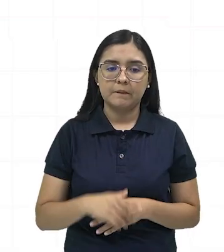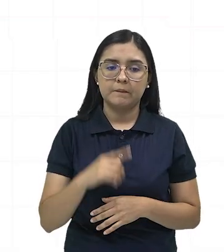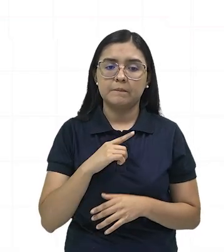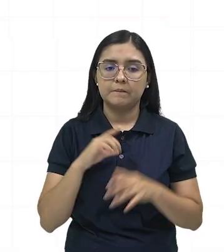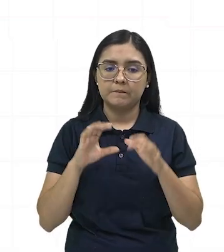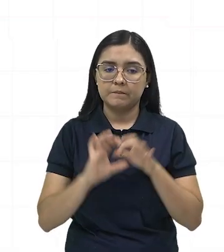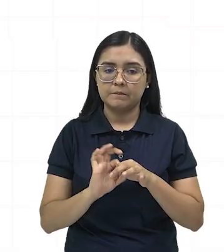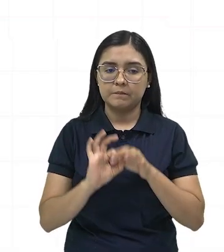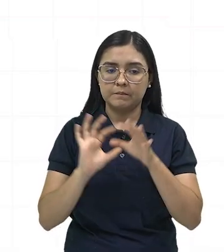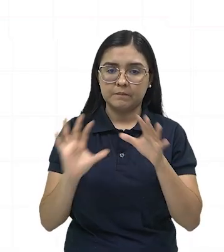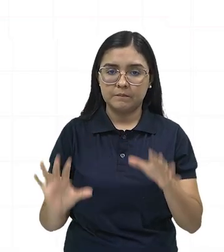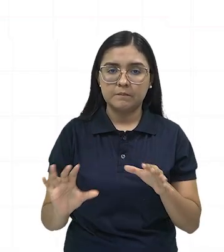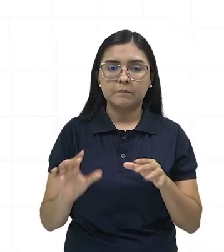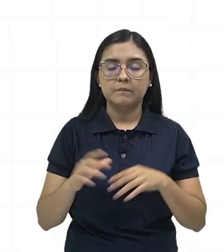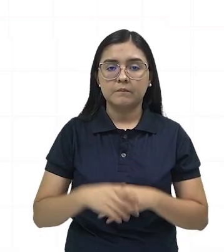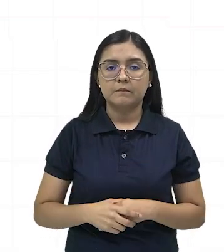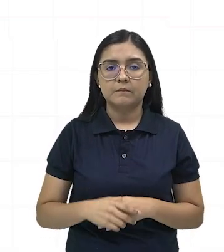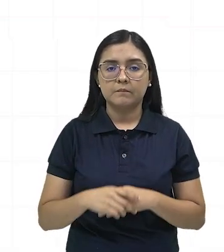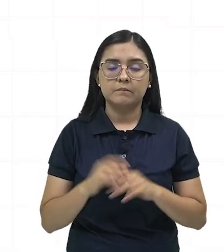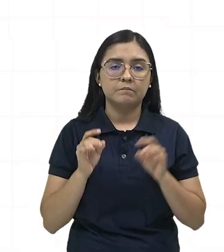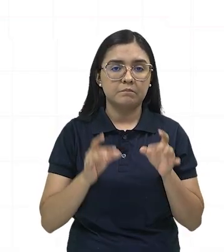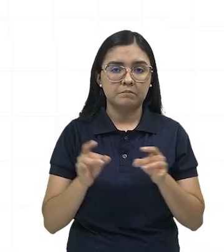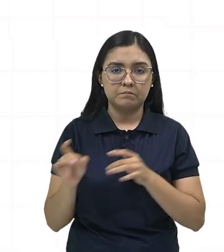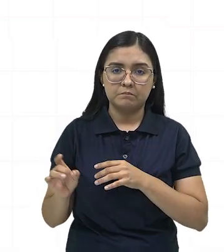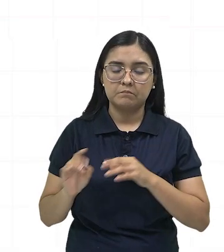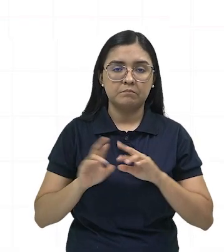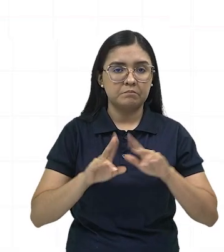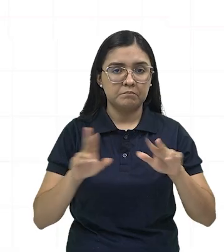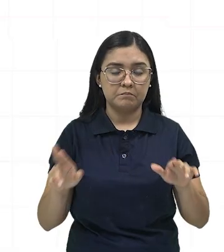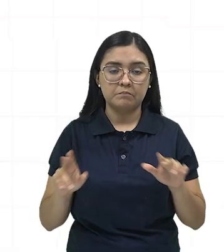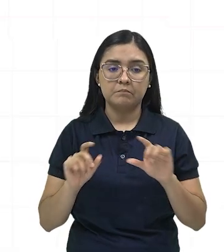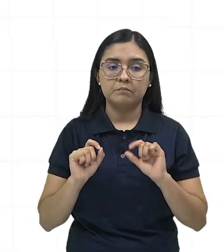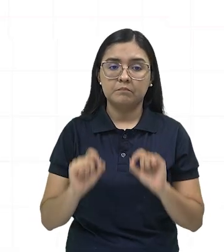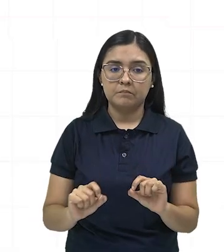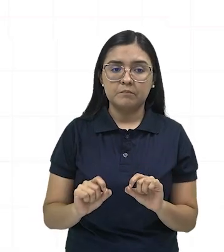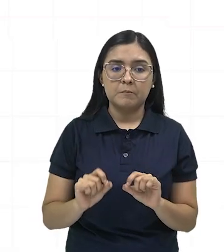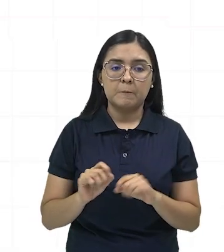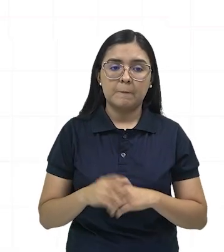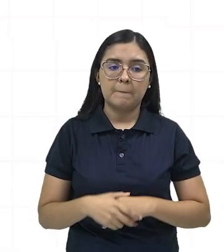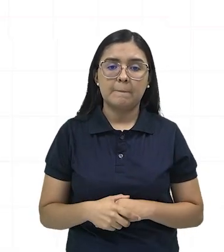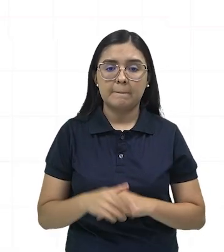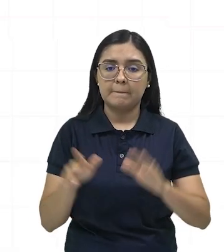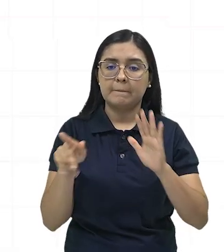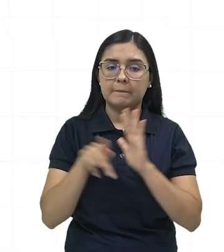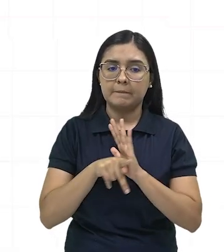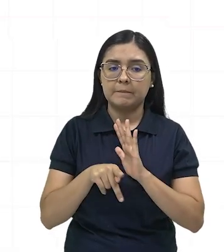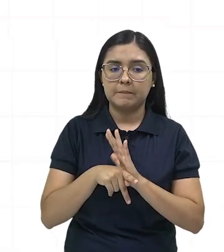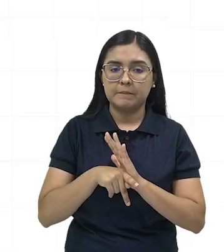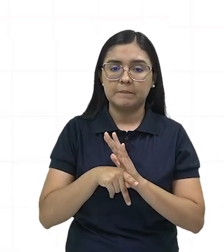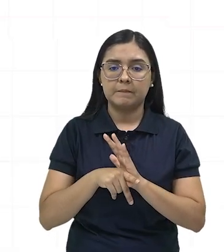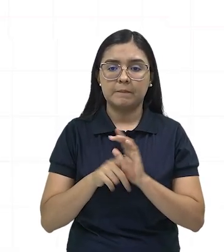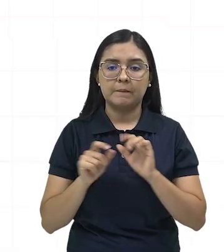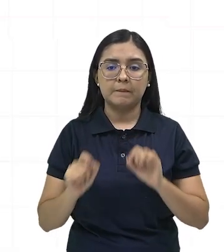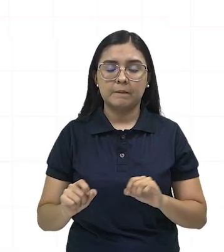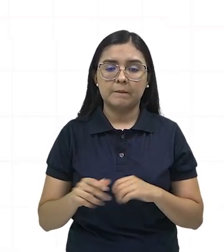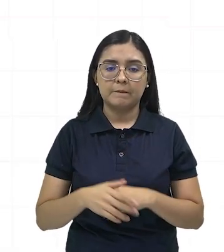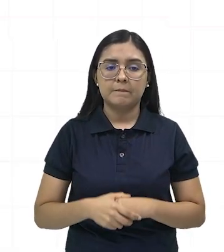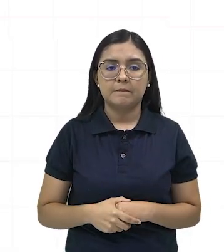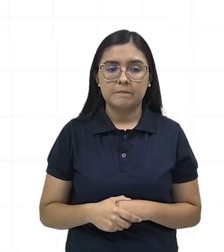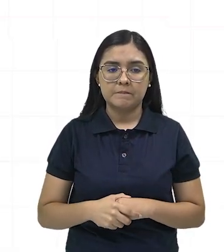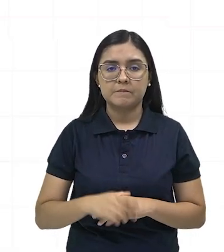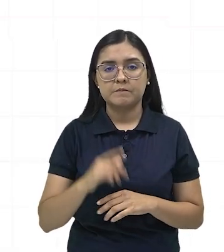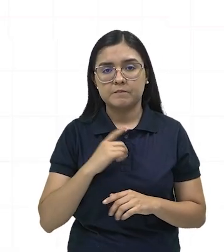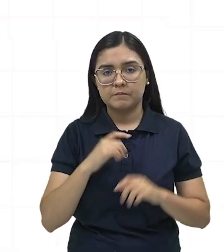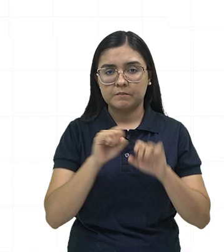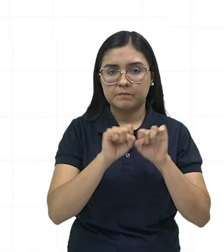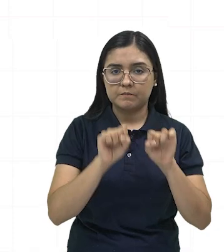livre concorrência de mercado, né? O protecionismo ele é próprio da prática do mercantilismo, que